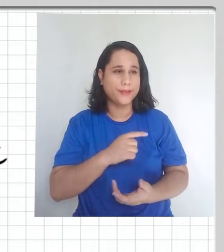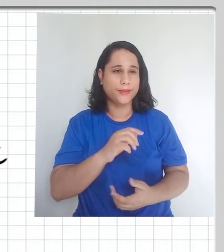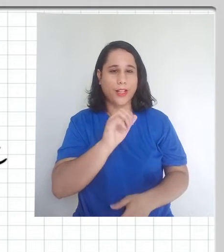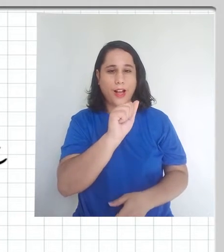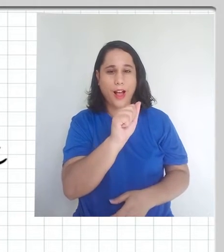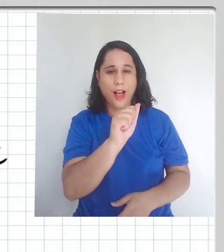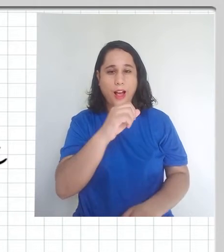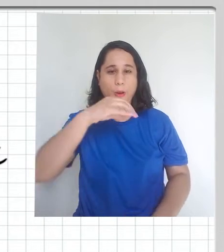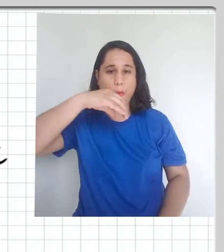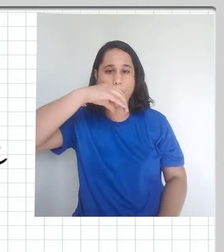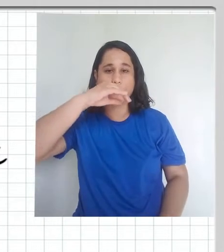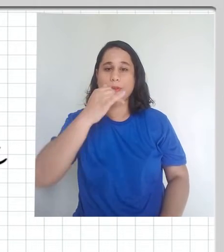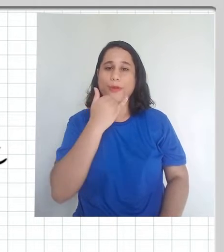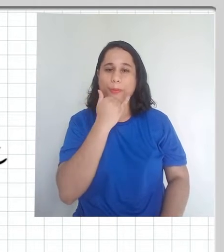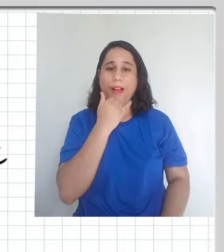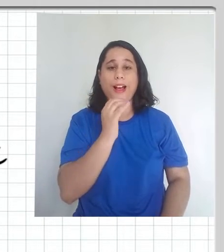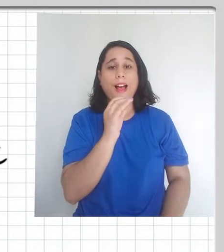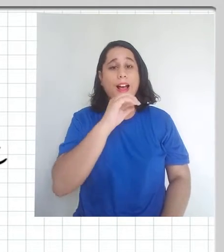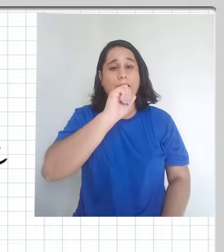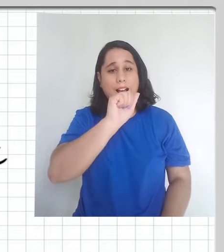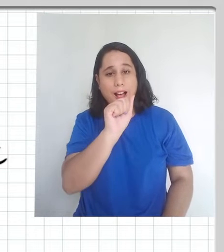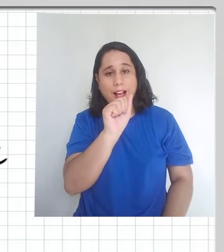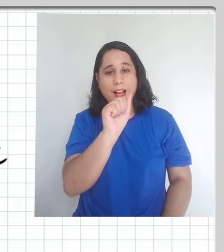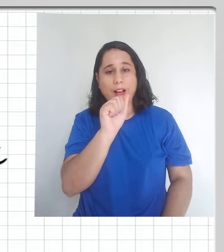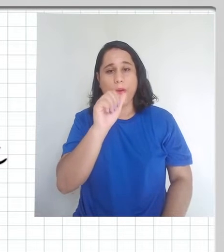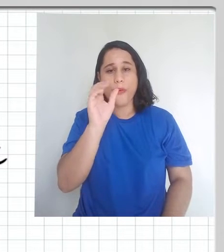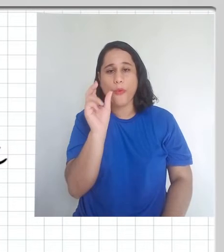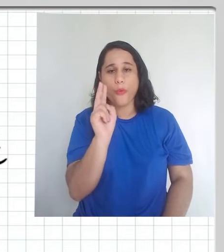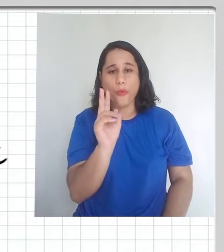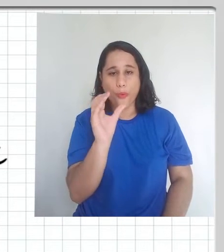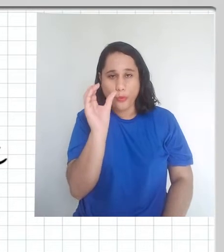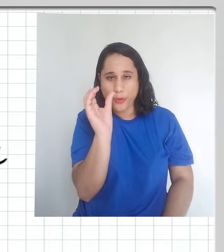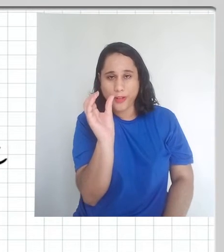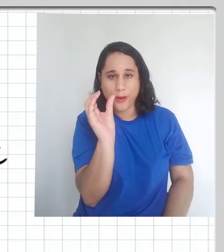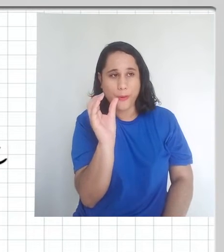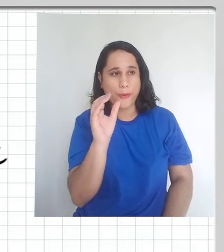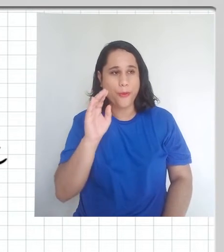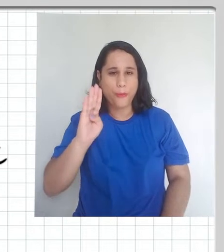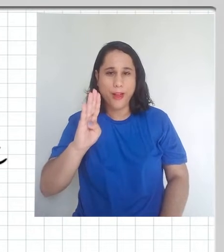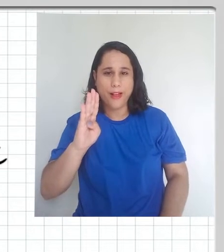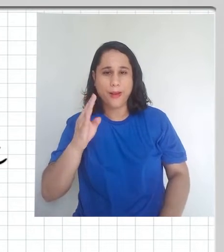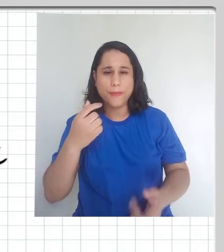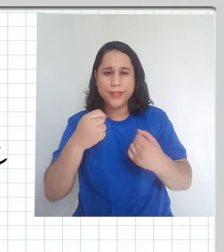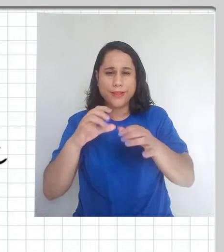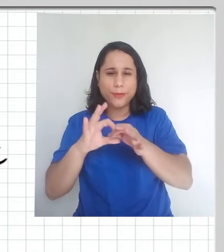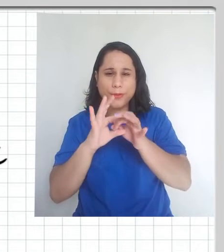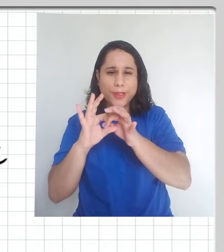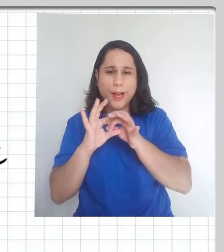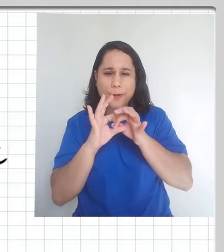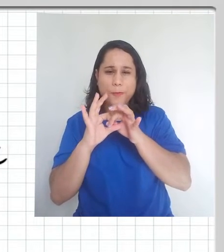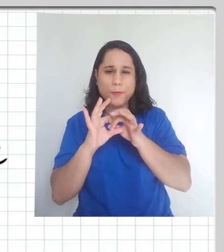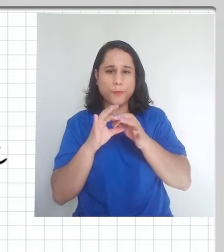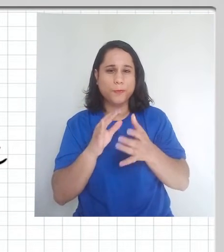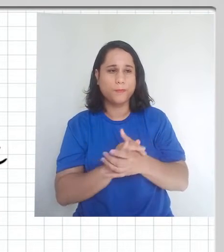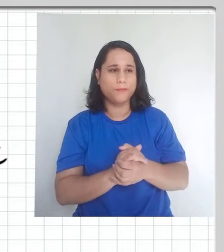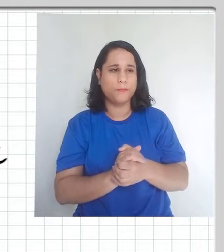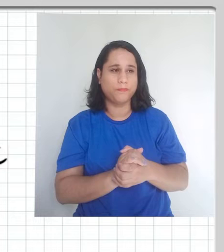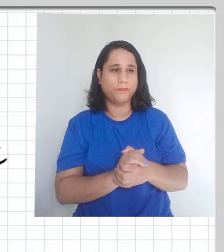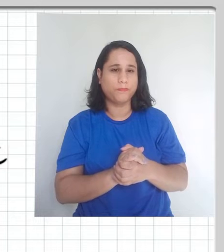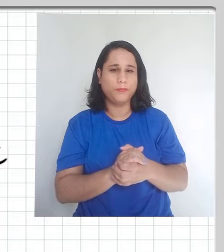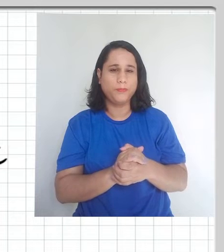A união com B. Então, eu vou somar tudo. Eu vou juntar todos os elementos sem repetir. Tá bom? Vou ficar